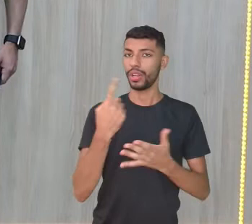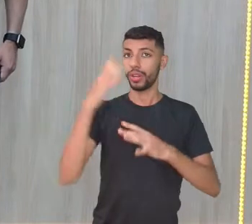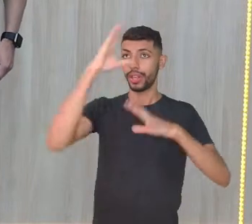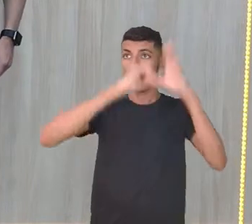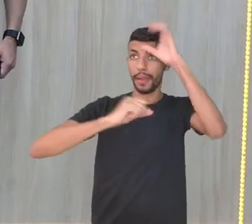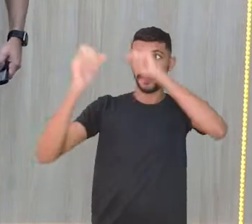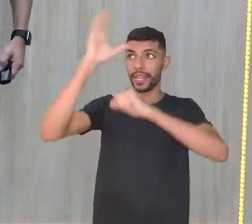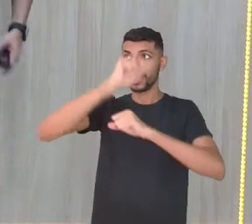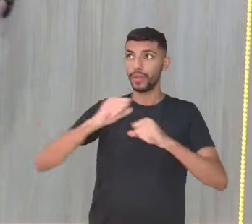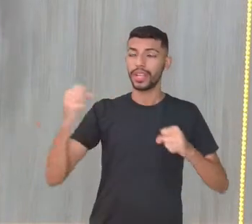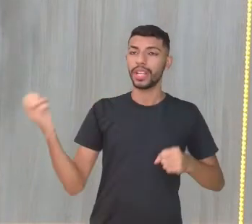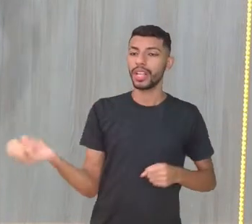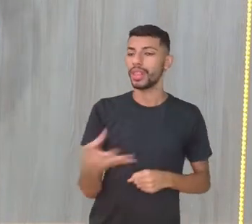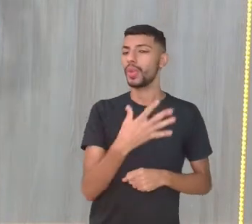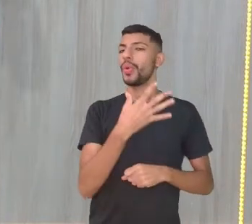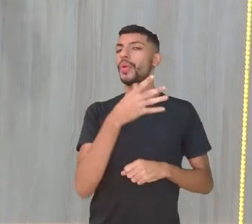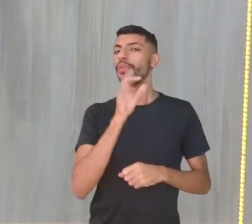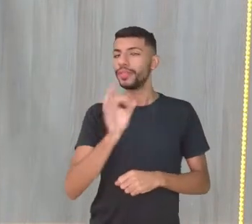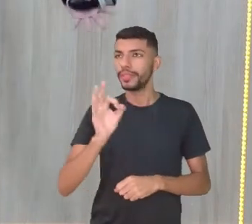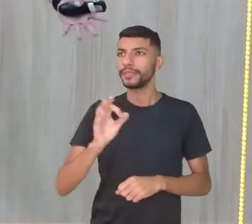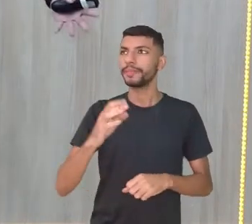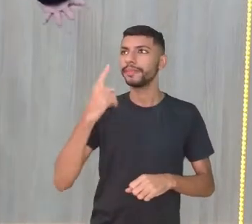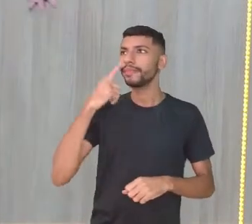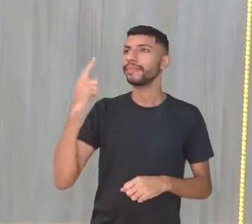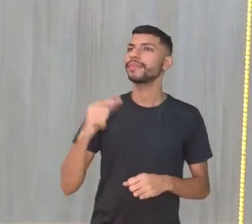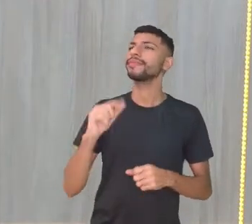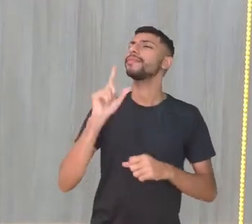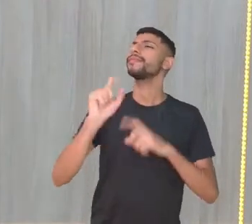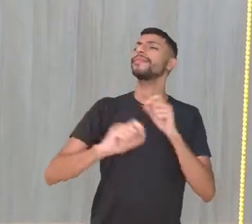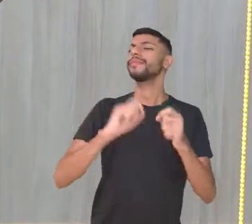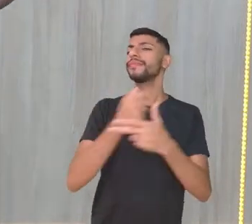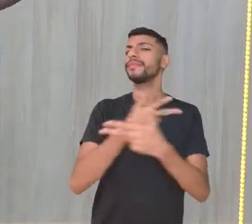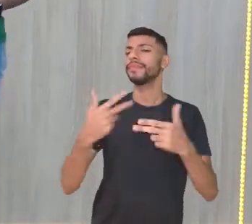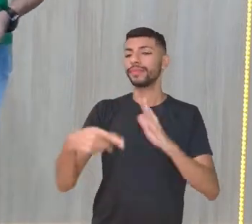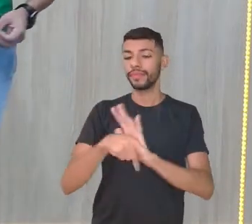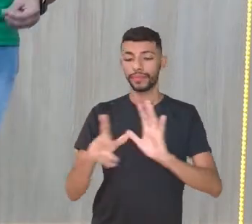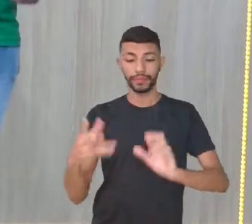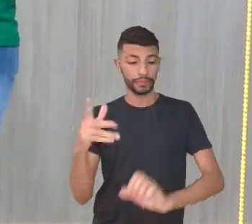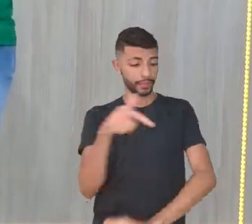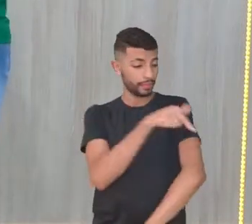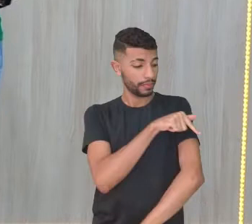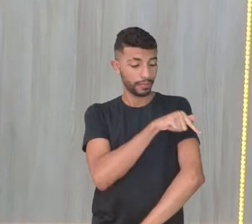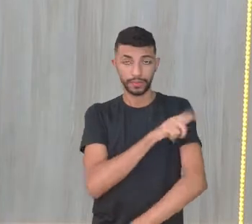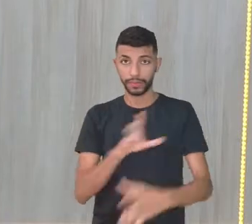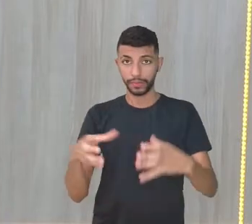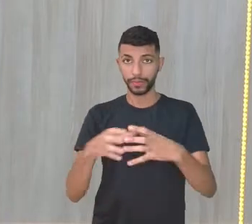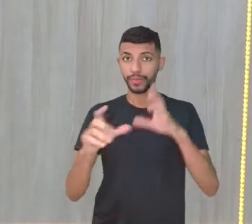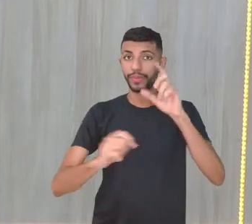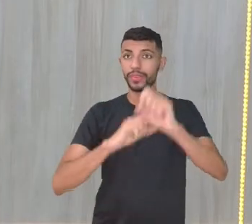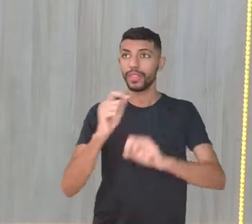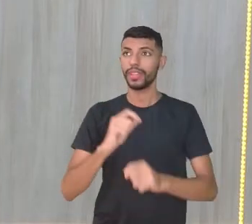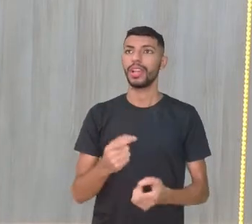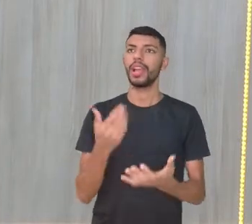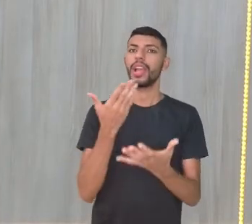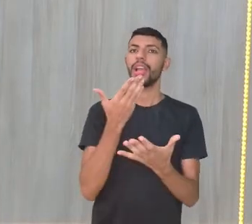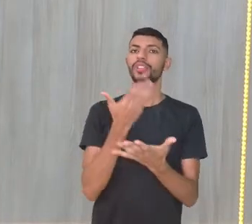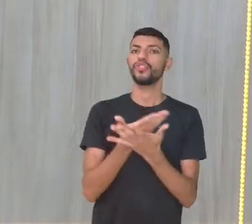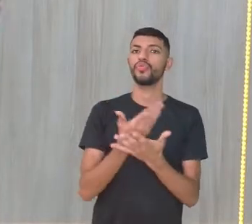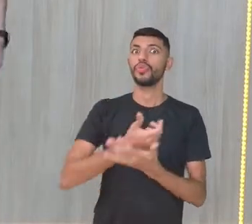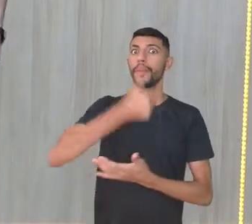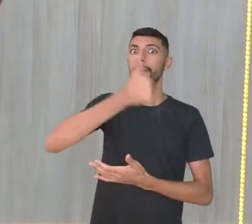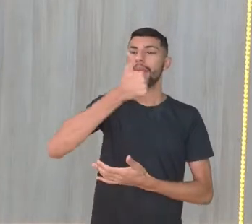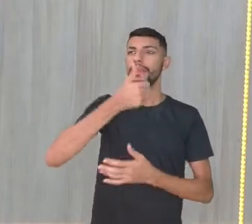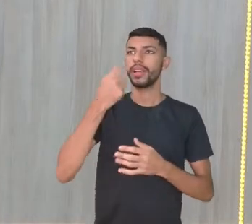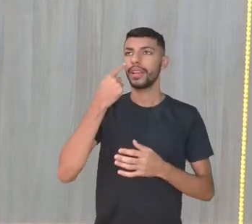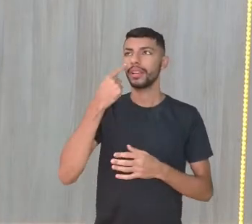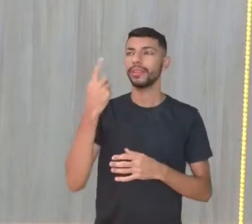aí algo novo. É algo que o pessoal do 7º ano vê pela primeira vez. É quando a gente começa